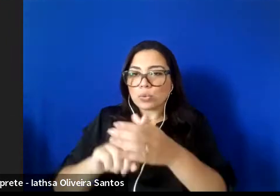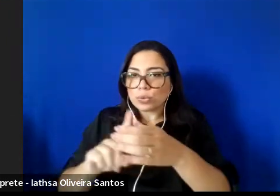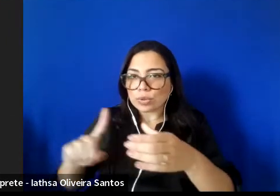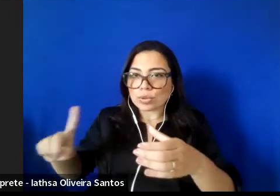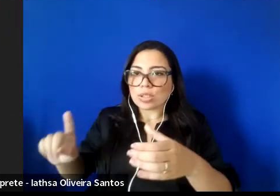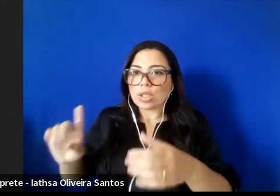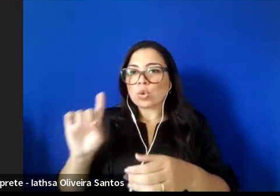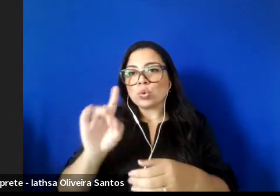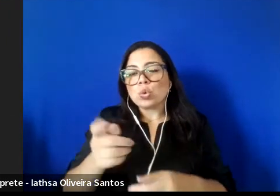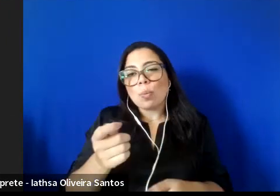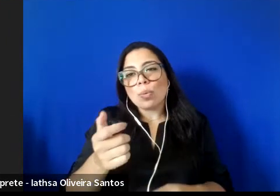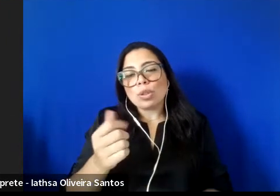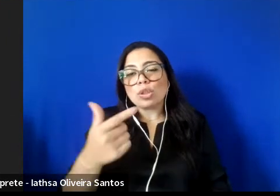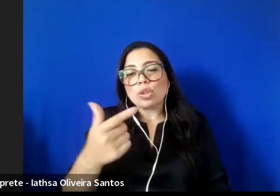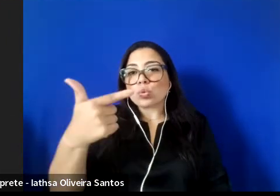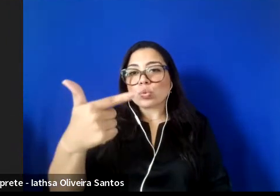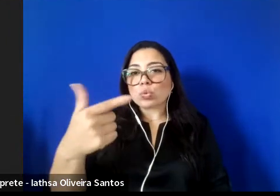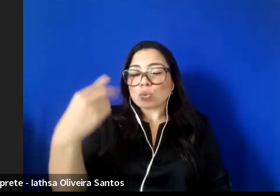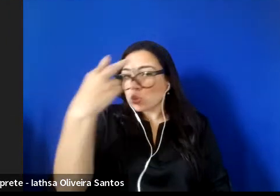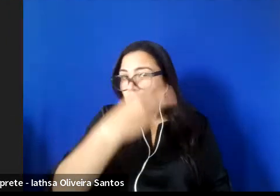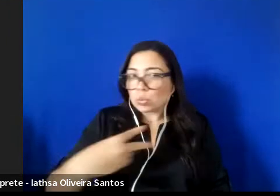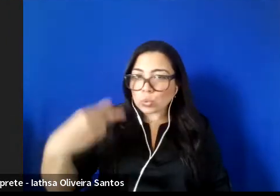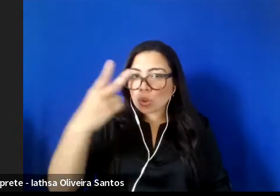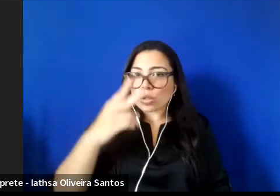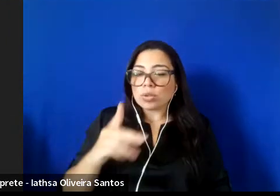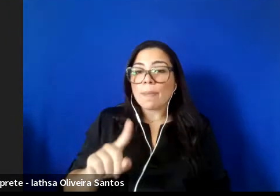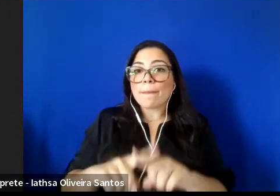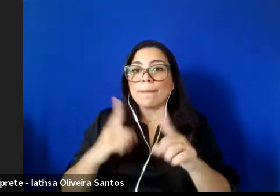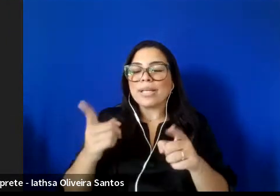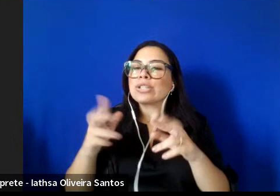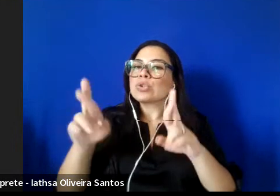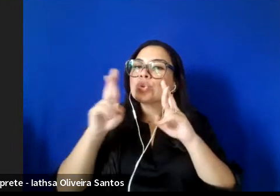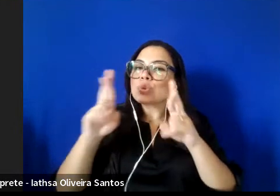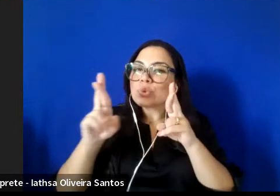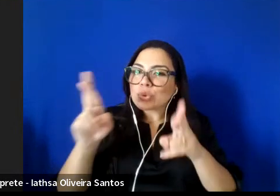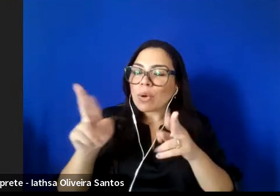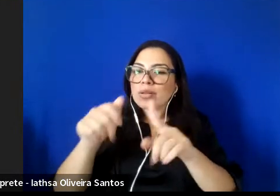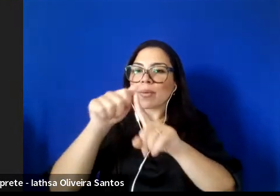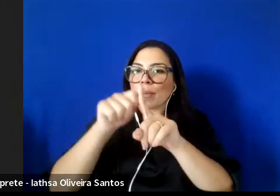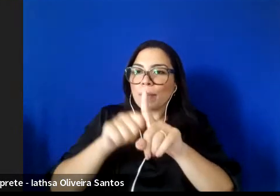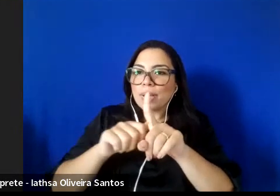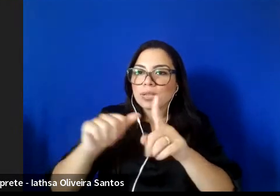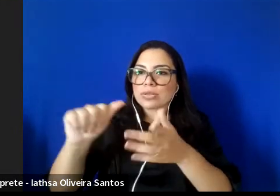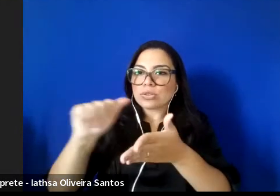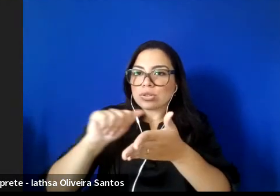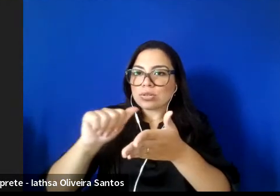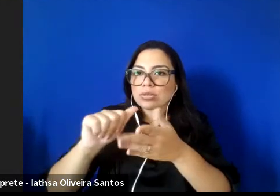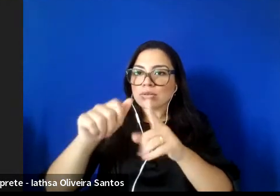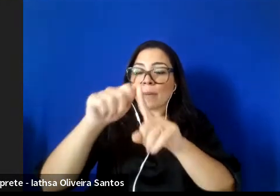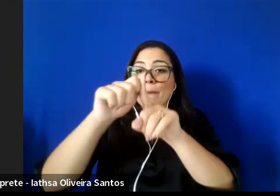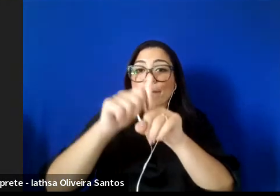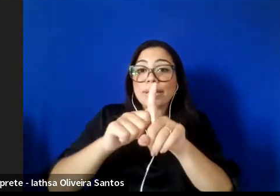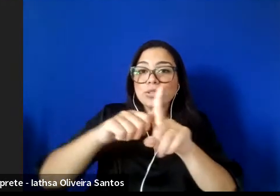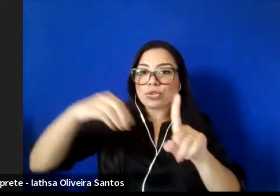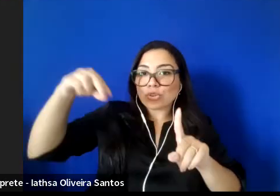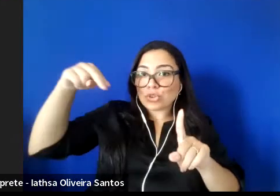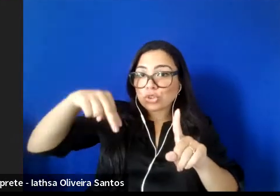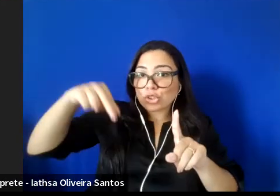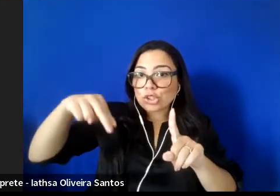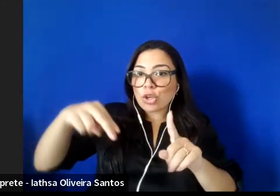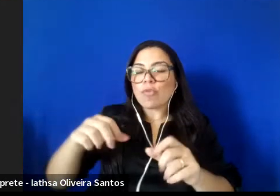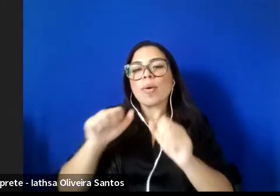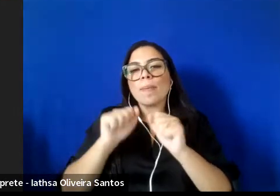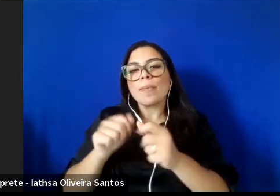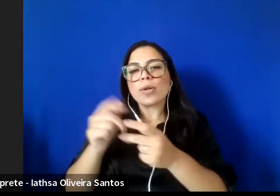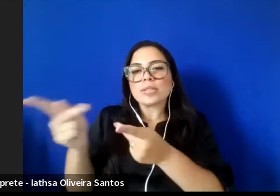só poderia ficar 2 horas, e nós estamos torcendo para que em agosto, em novembro, nós possamos